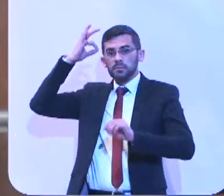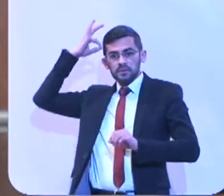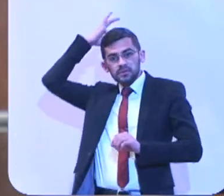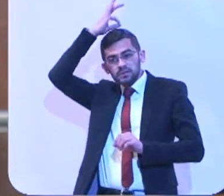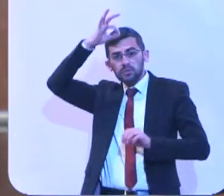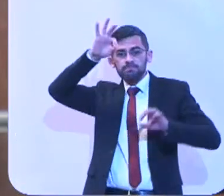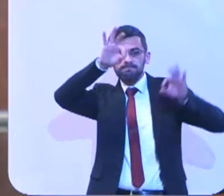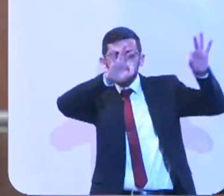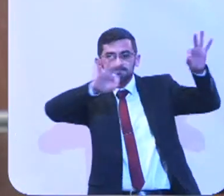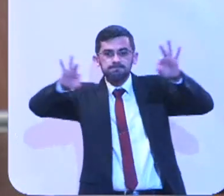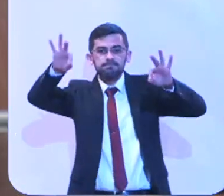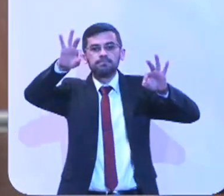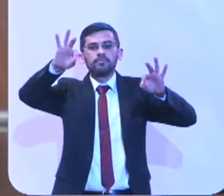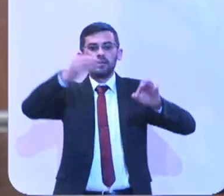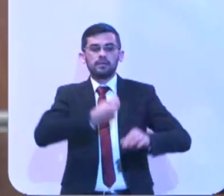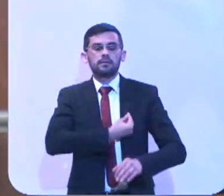dias.